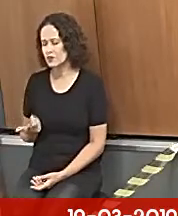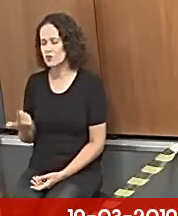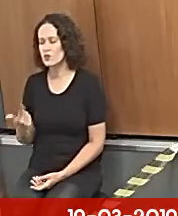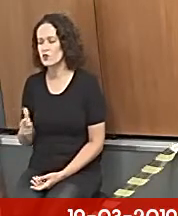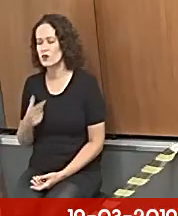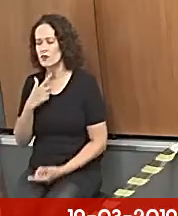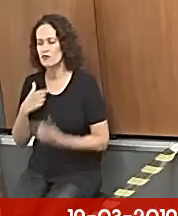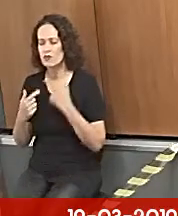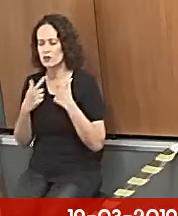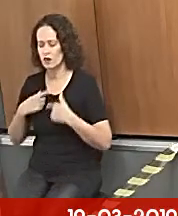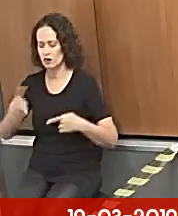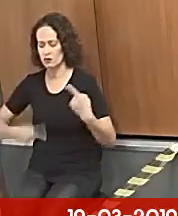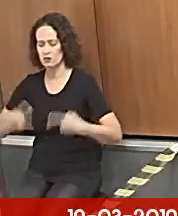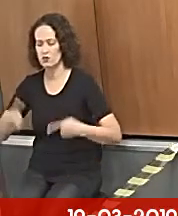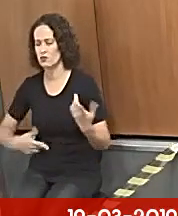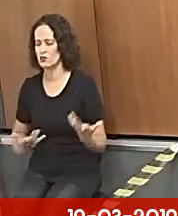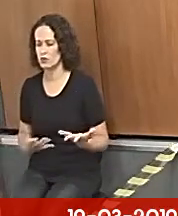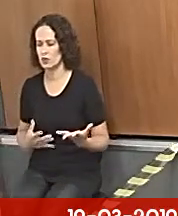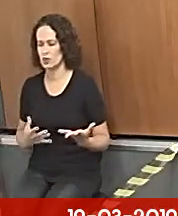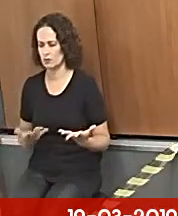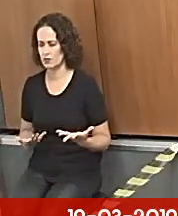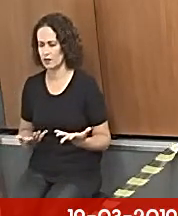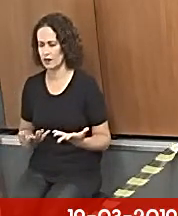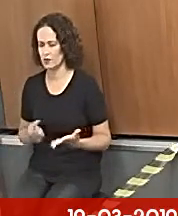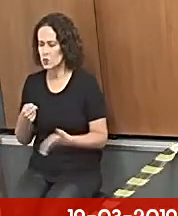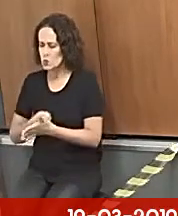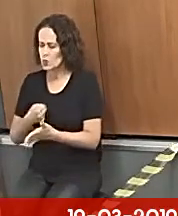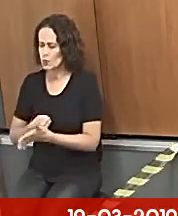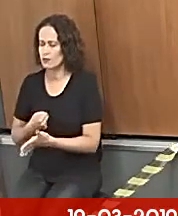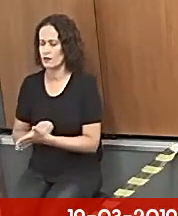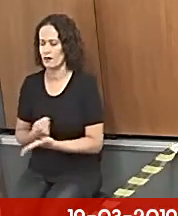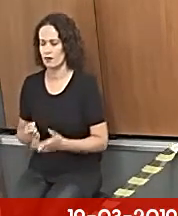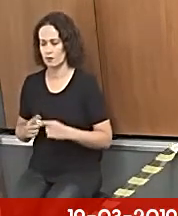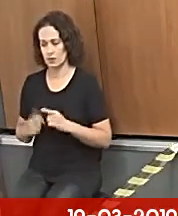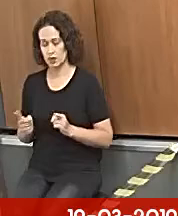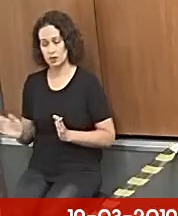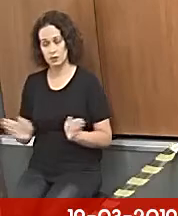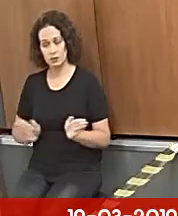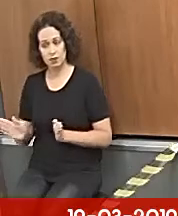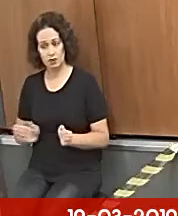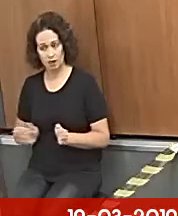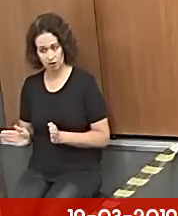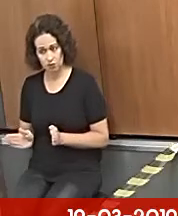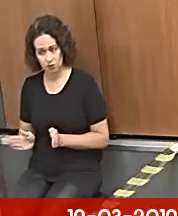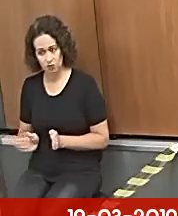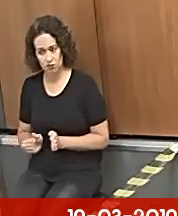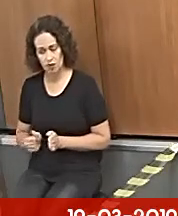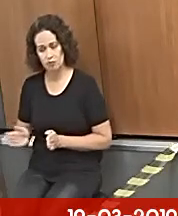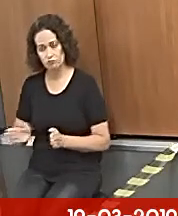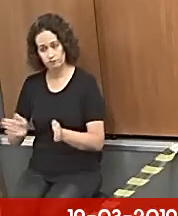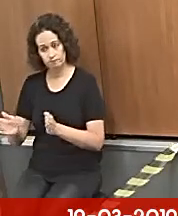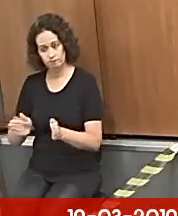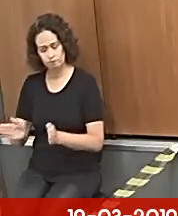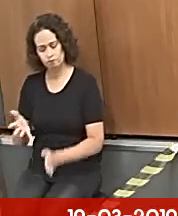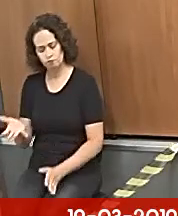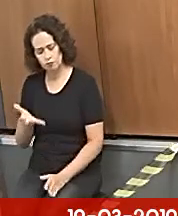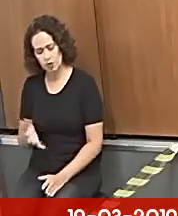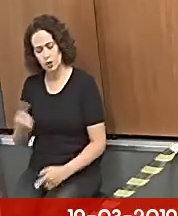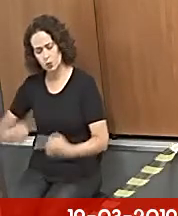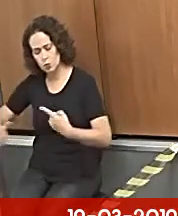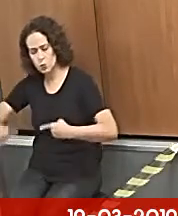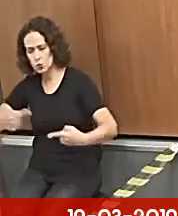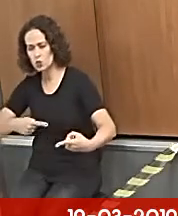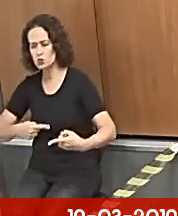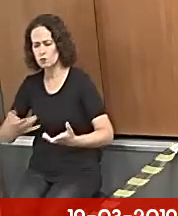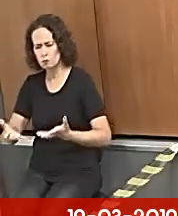por isso desse mandato à comissão inteira na sua essência que é participar quer discutir que a trabalhar